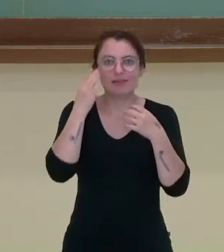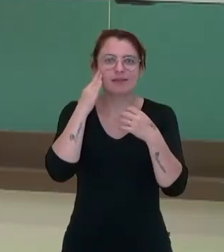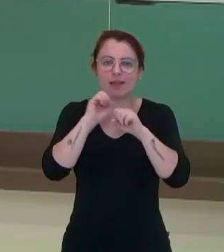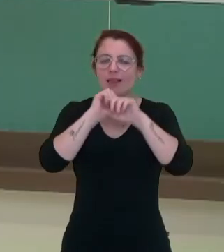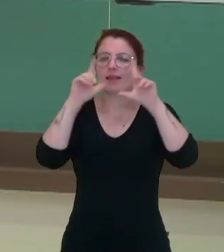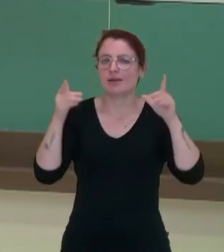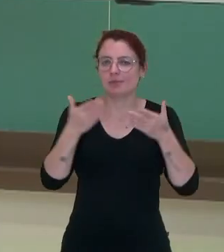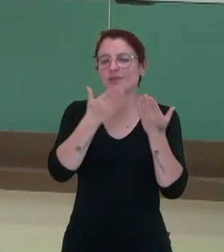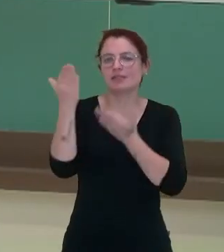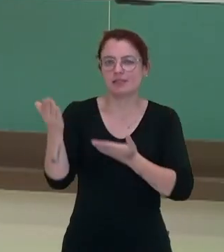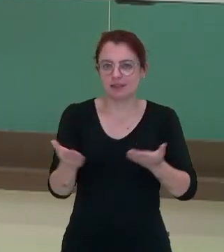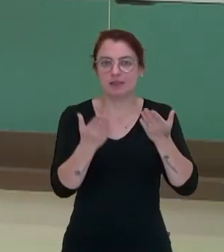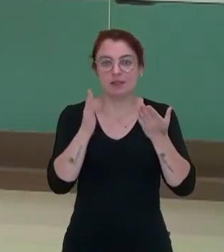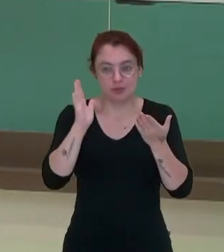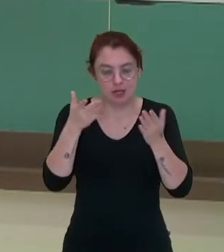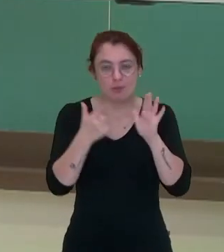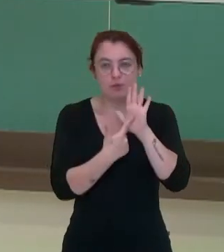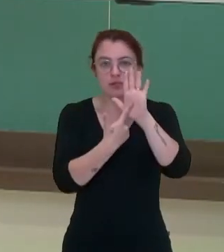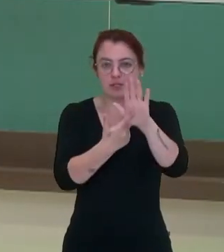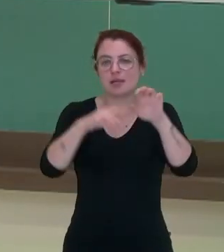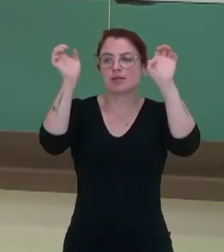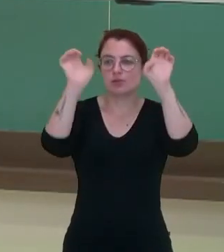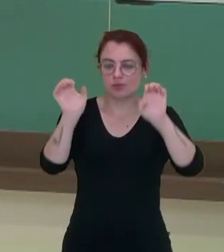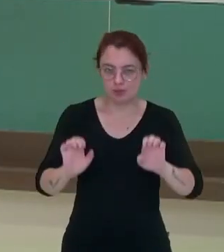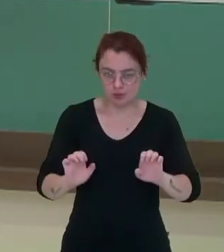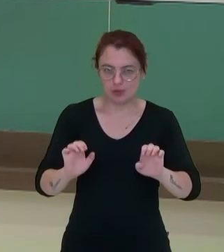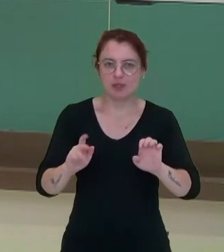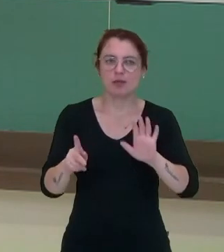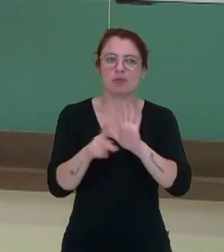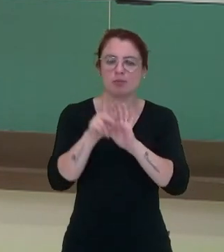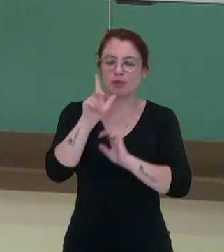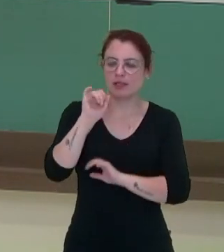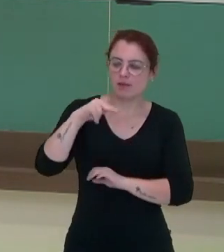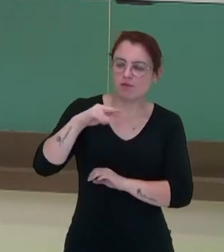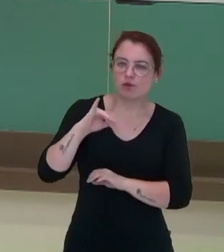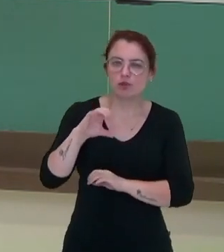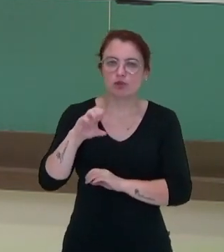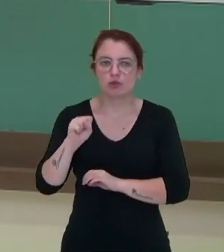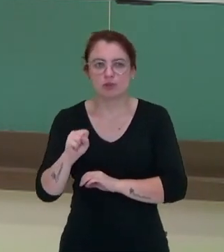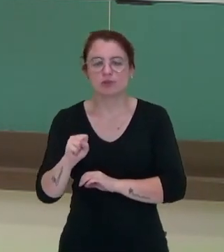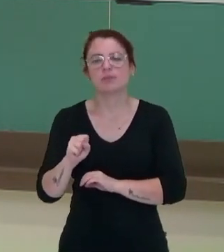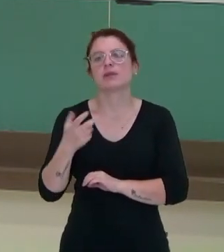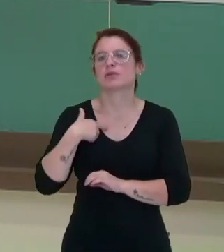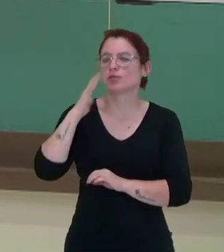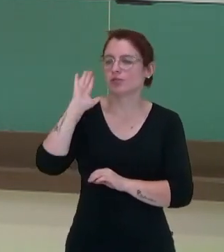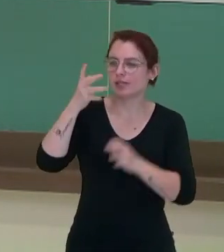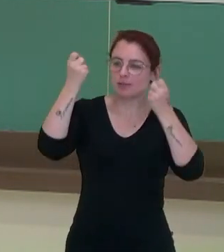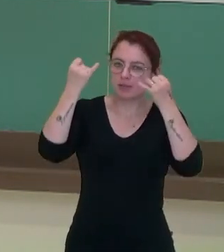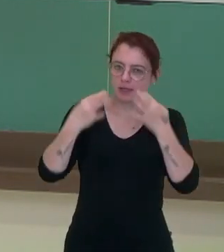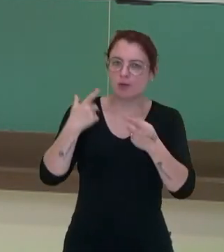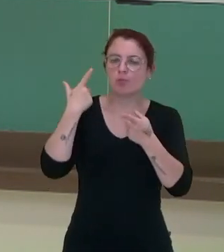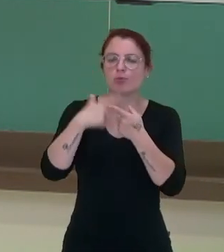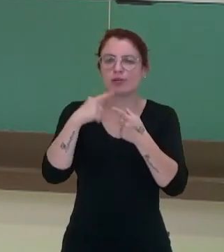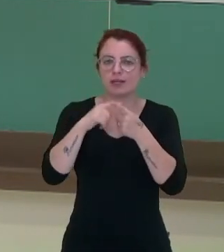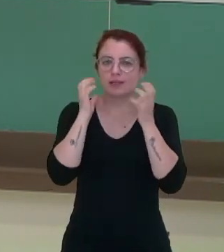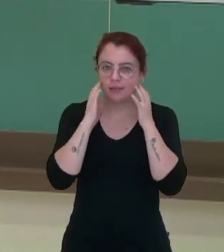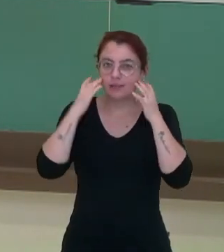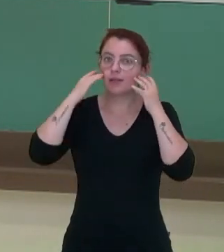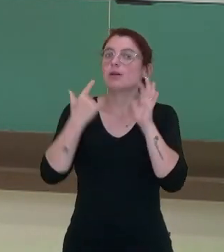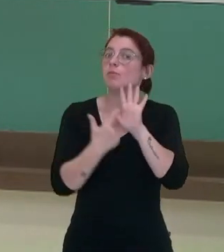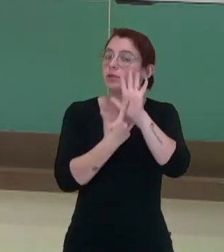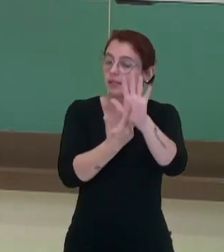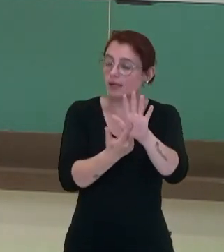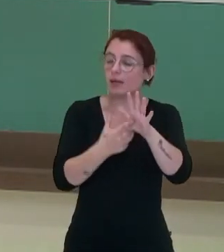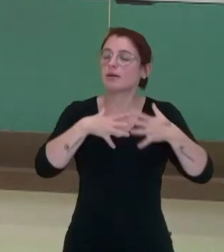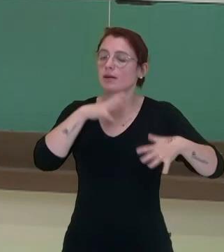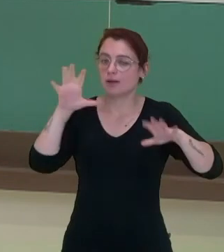Eu mostrei a estrutura do linfonodo. Eu expliquei por que que ele incha e mostrei até algumas regiões do corpo.